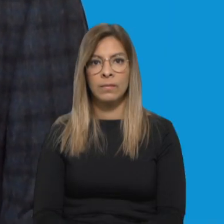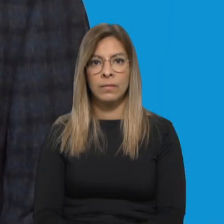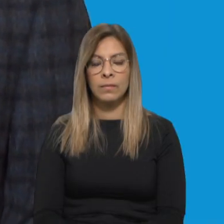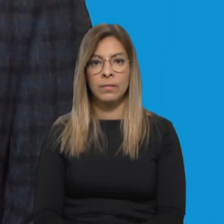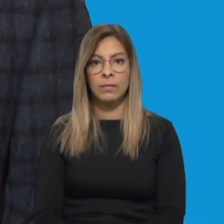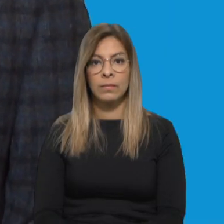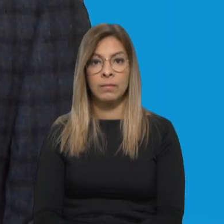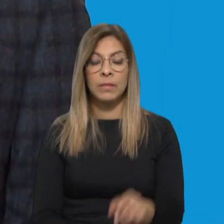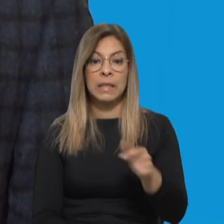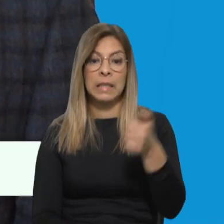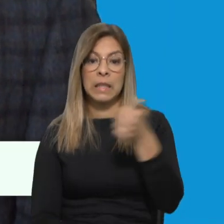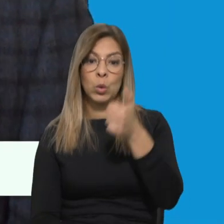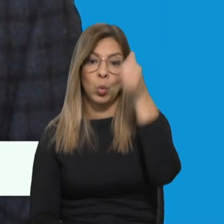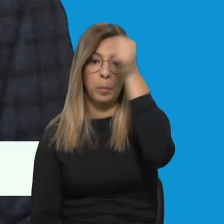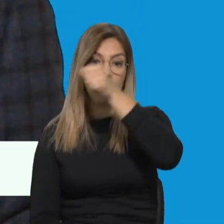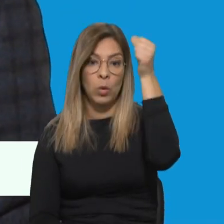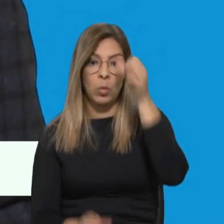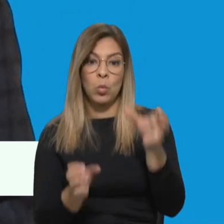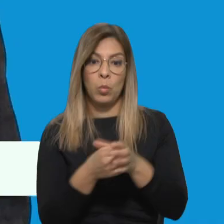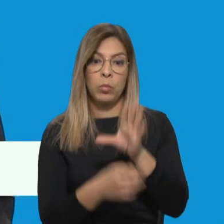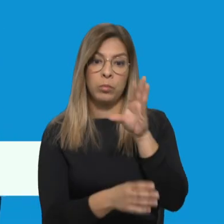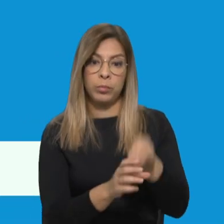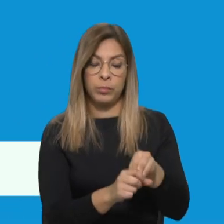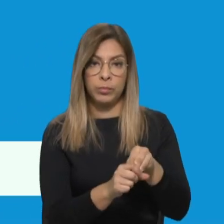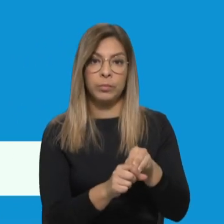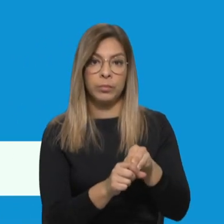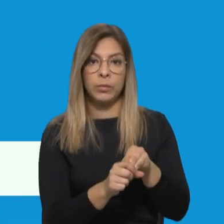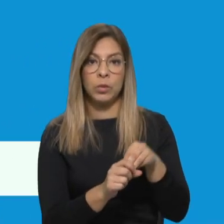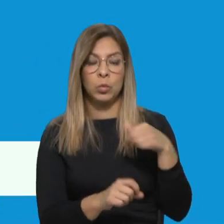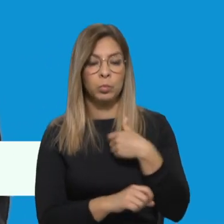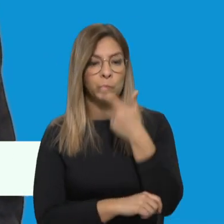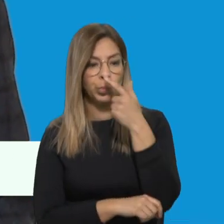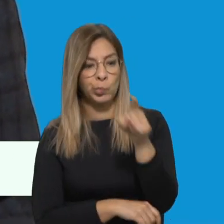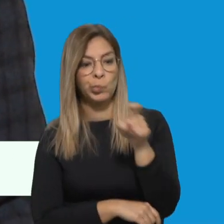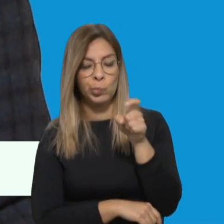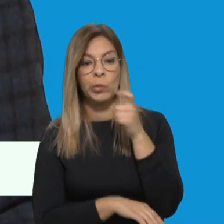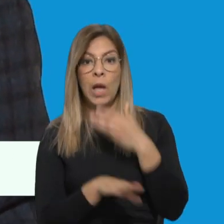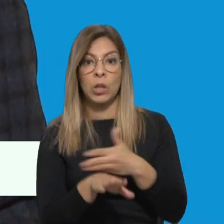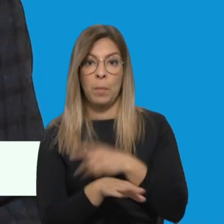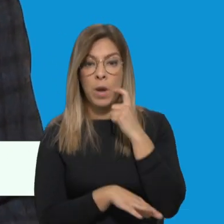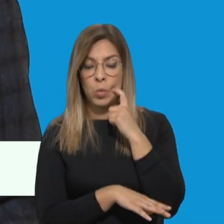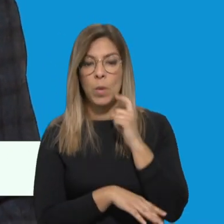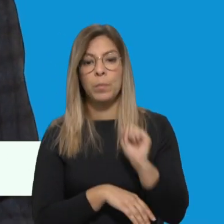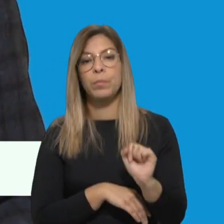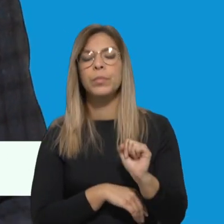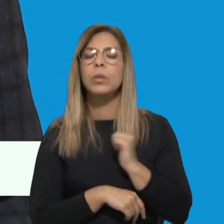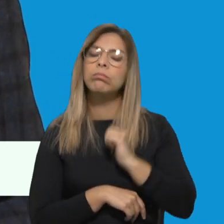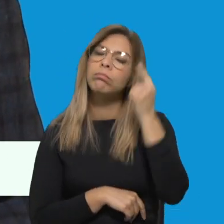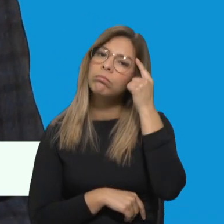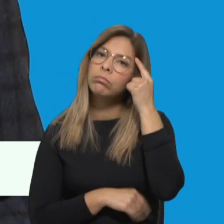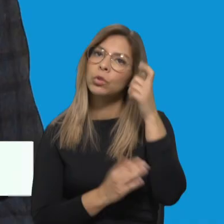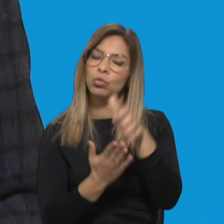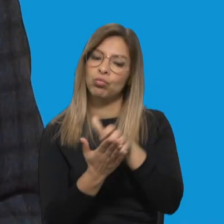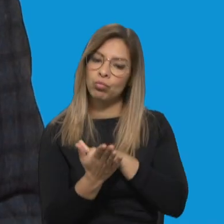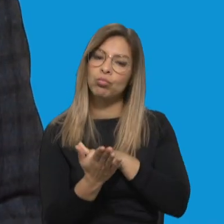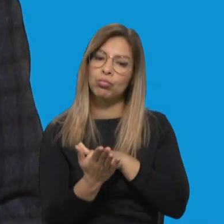Neste quinto domingo da Quaresma, eu elegi como tema fundamental, em ordem,